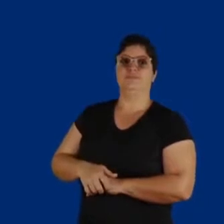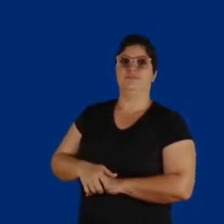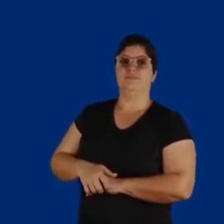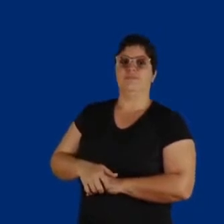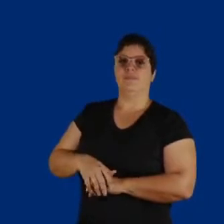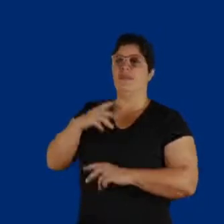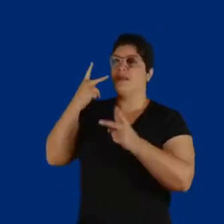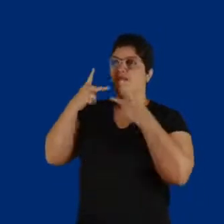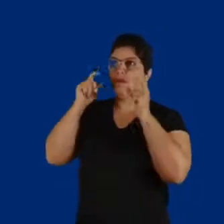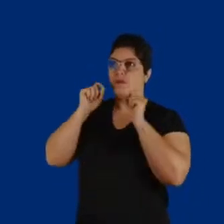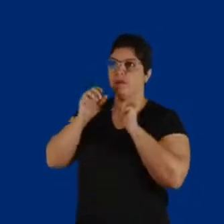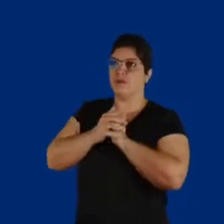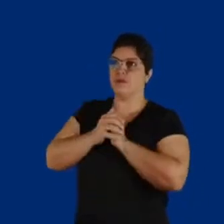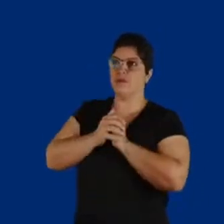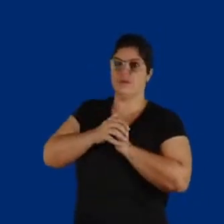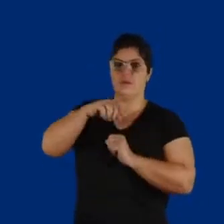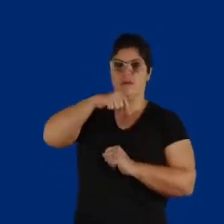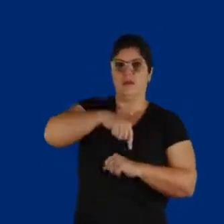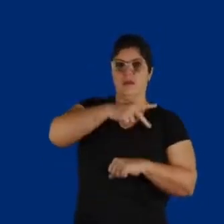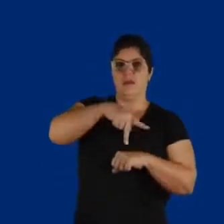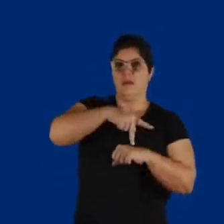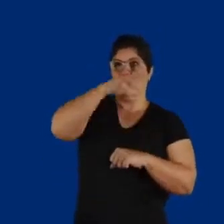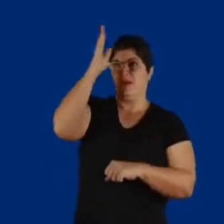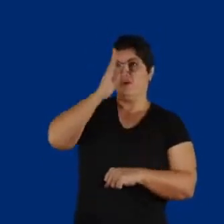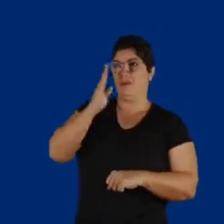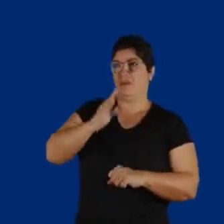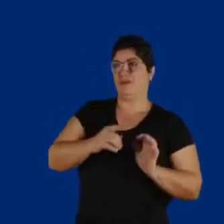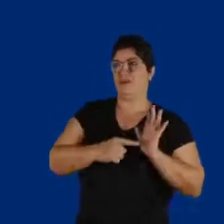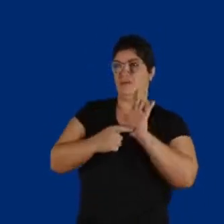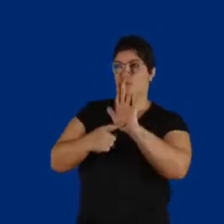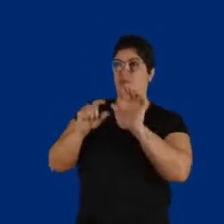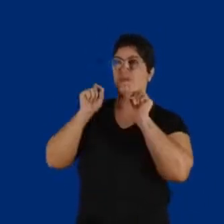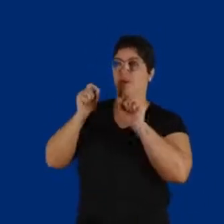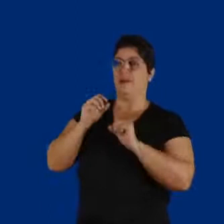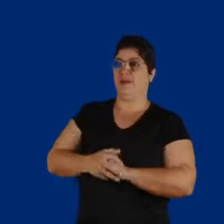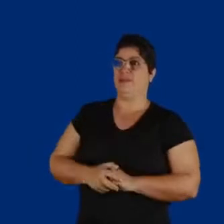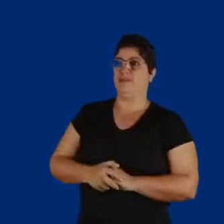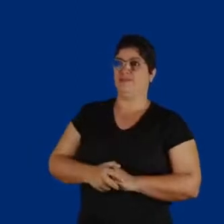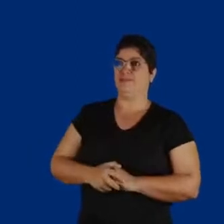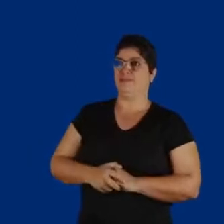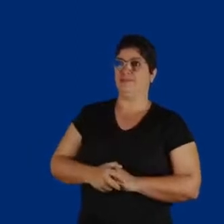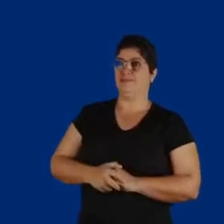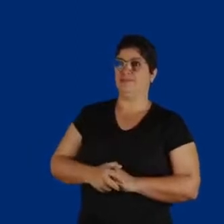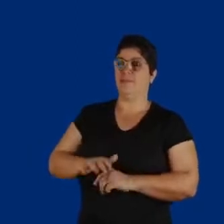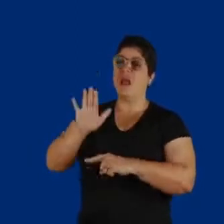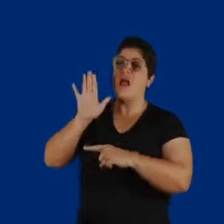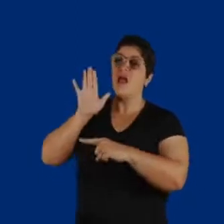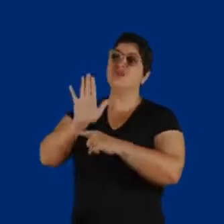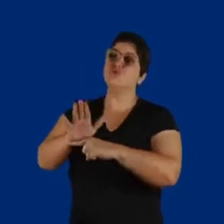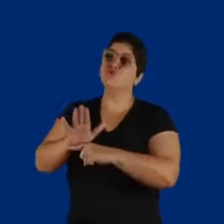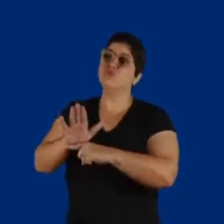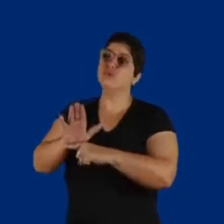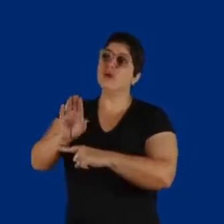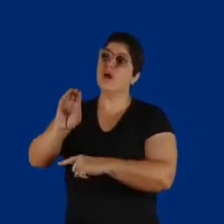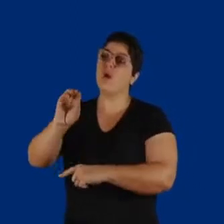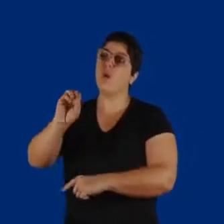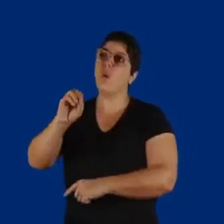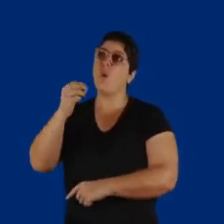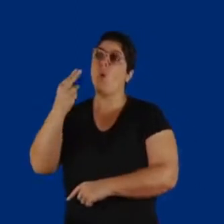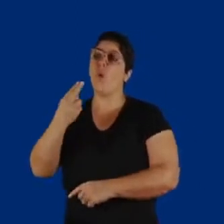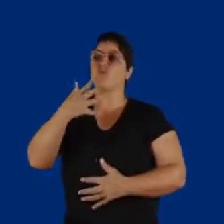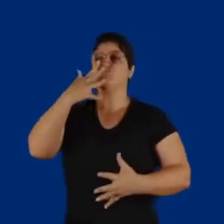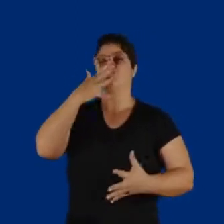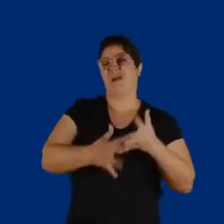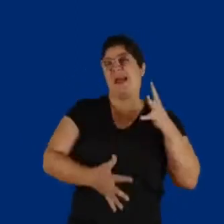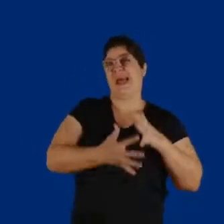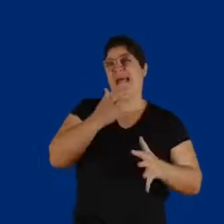que o Brasil quase todo sempre vem apresentando ajuda ou piora na saúde mental dos brasileiros? Se